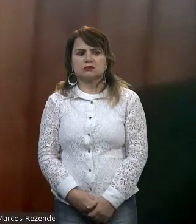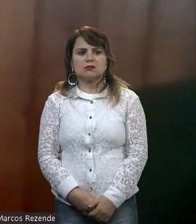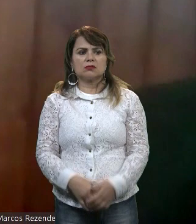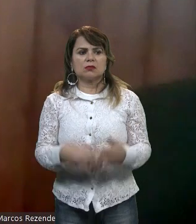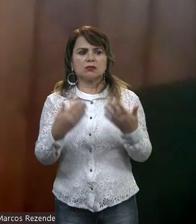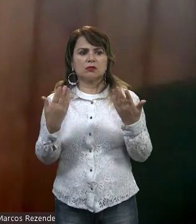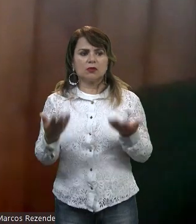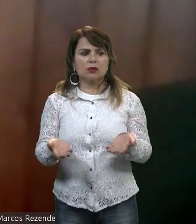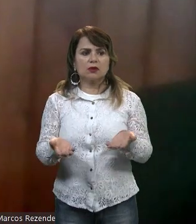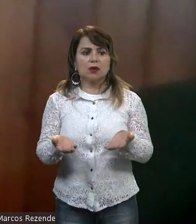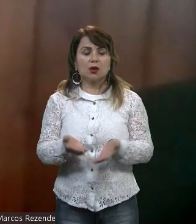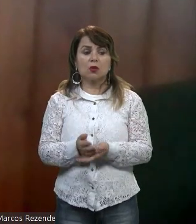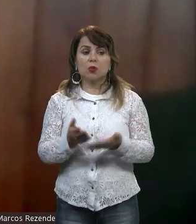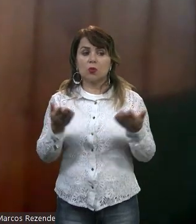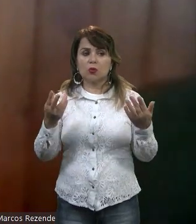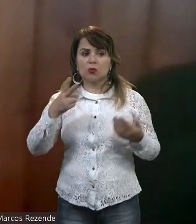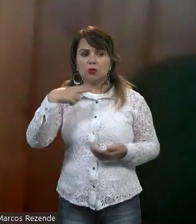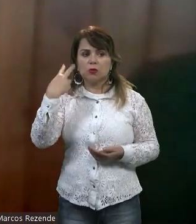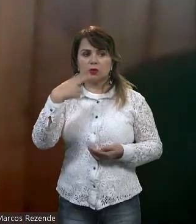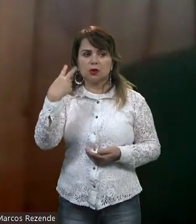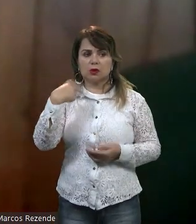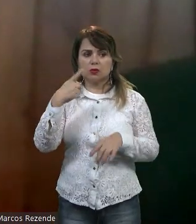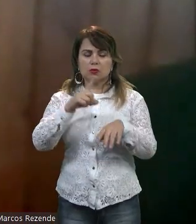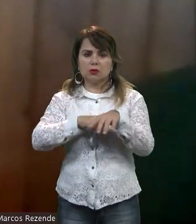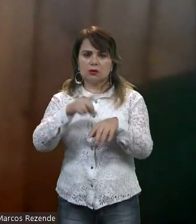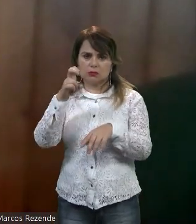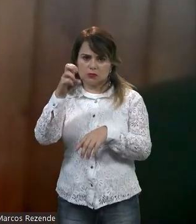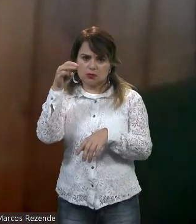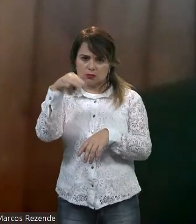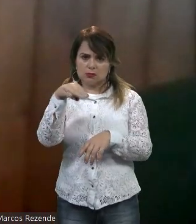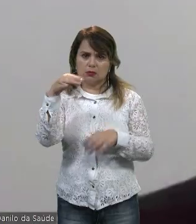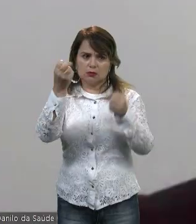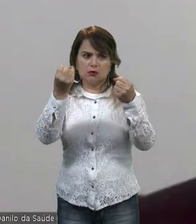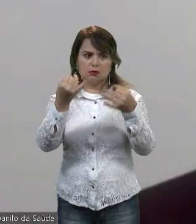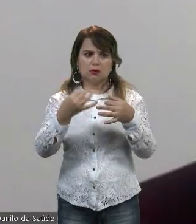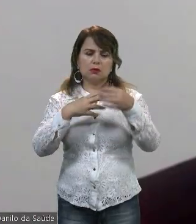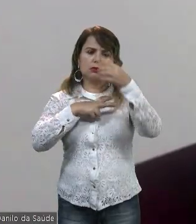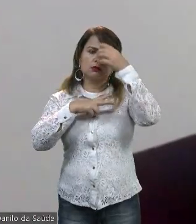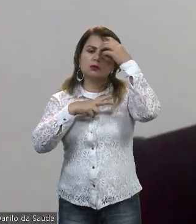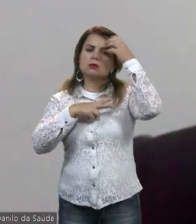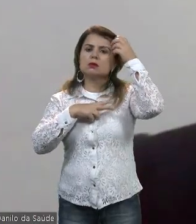Explicações pessoais, vereador Danilo da Saúde, dispõe de 5 minutos.